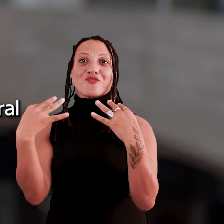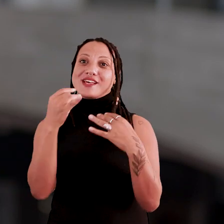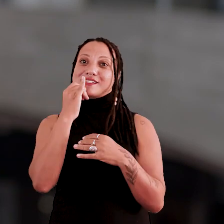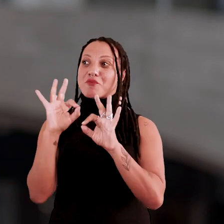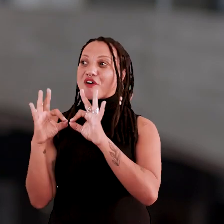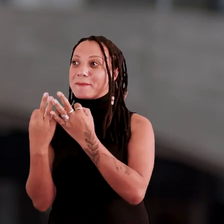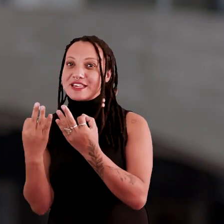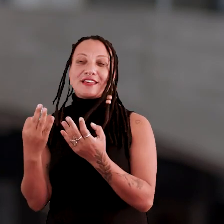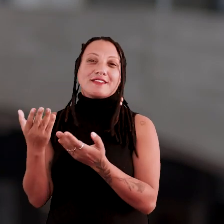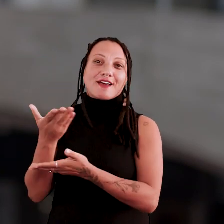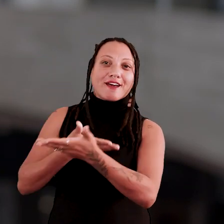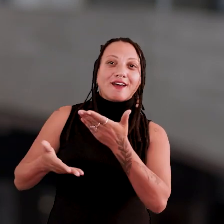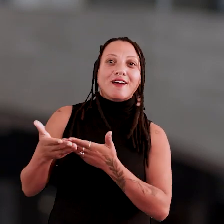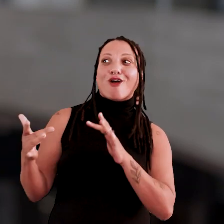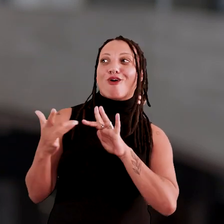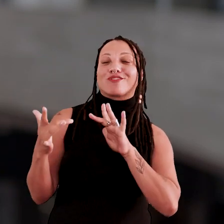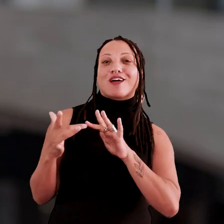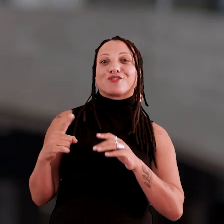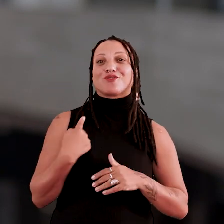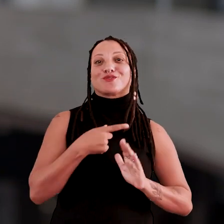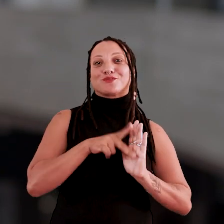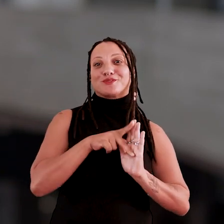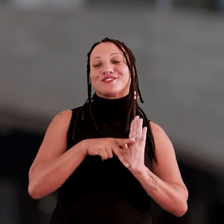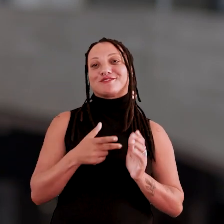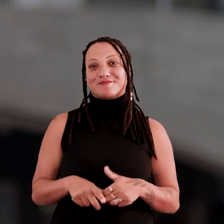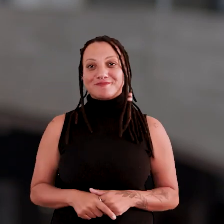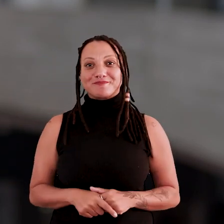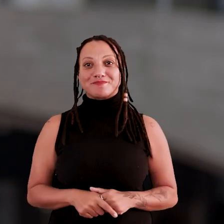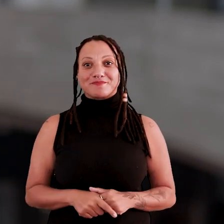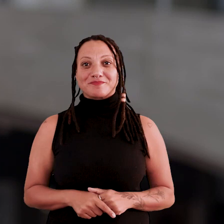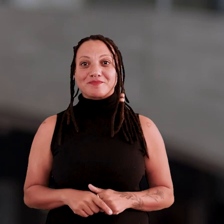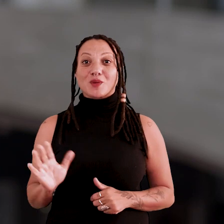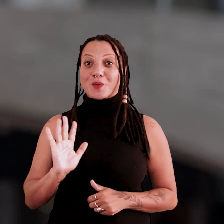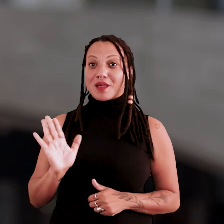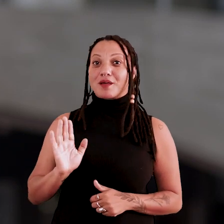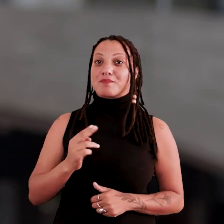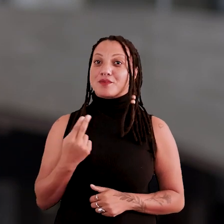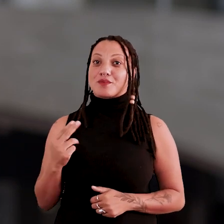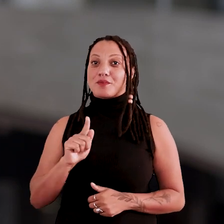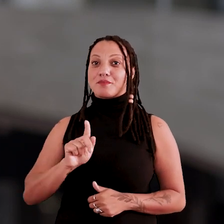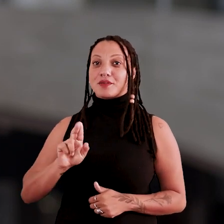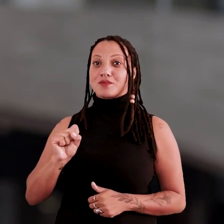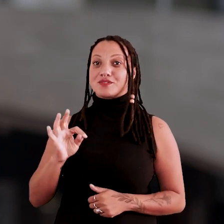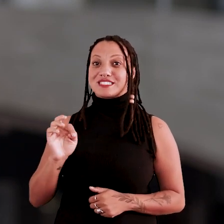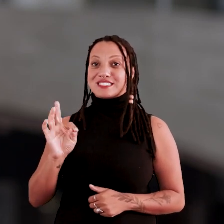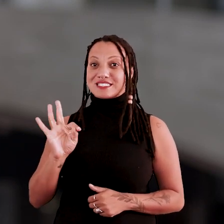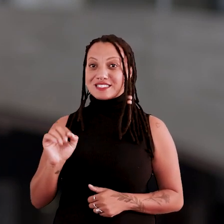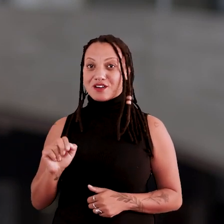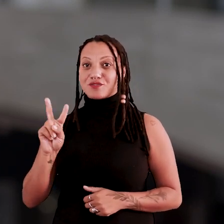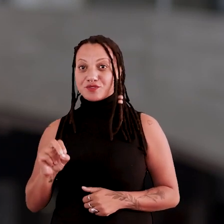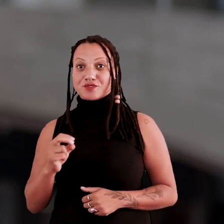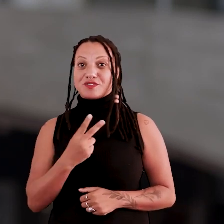graduação partiu de um desejo meu para contribuir com uma causa que eu acreditasse. A minha ideia era trabalhar